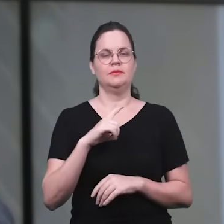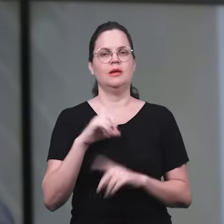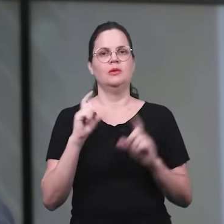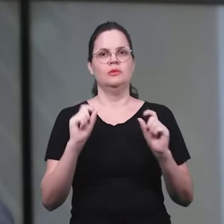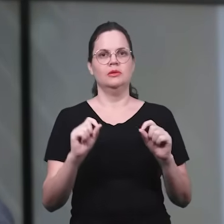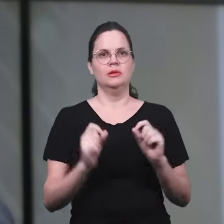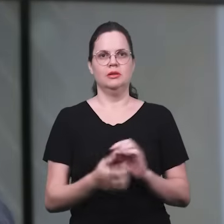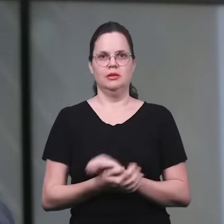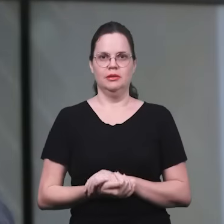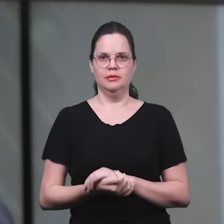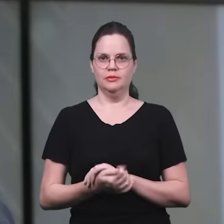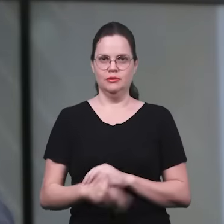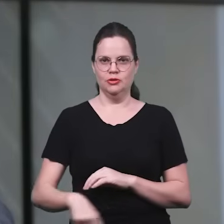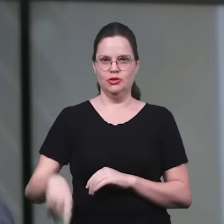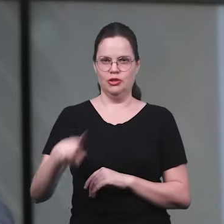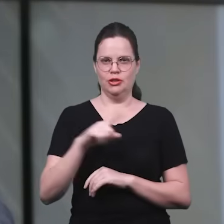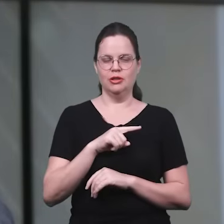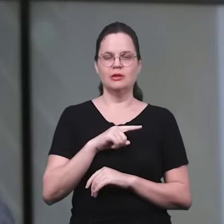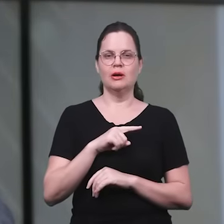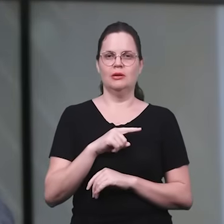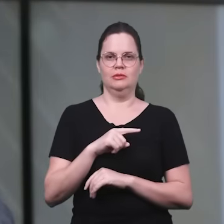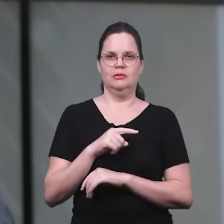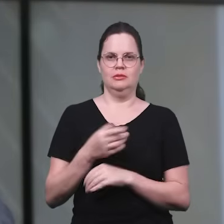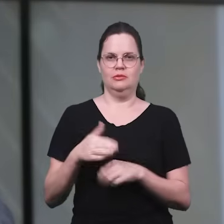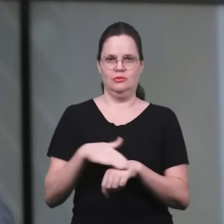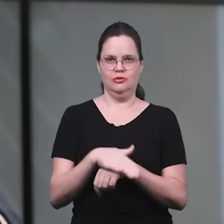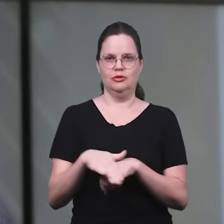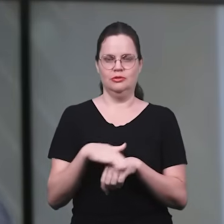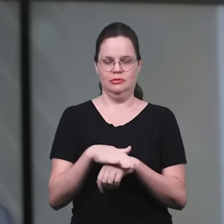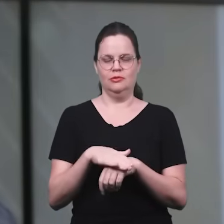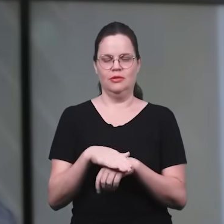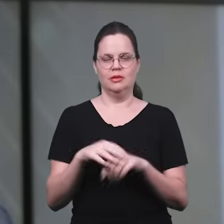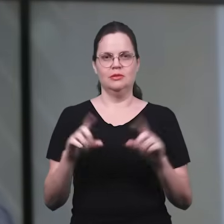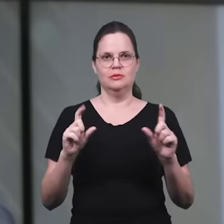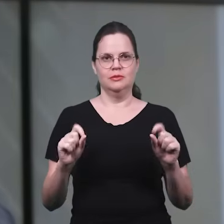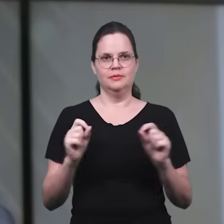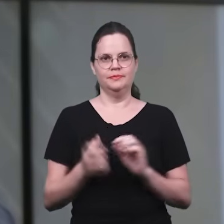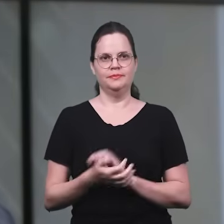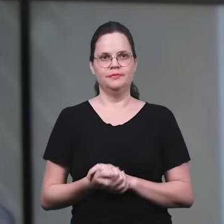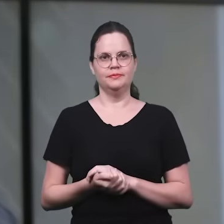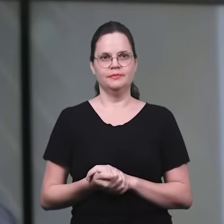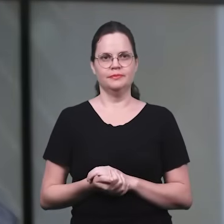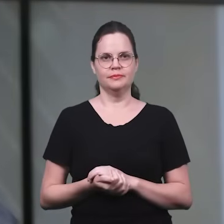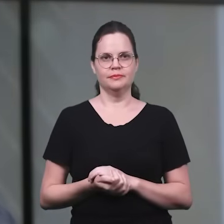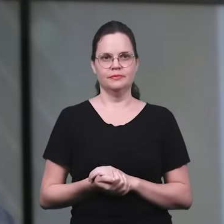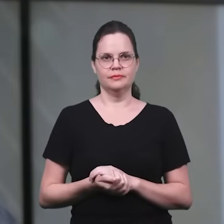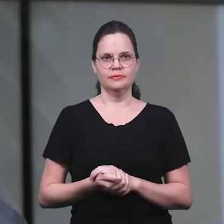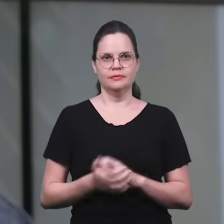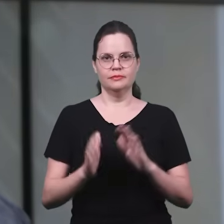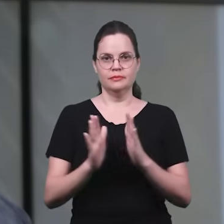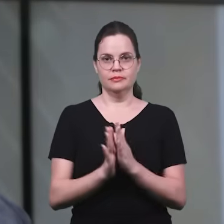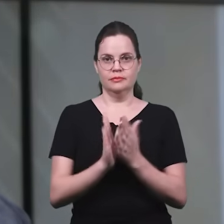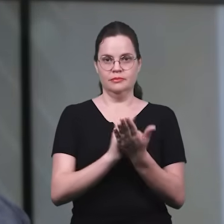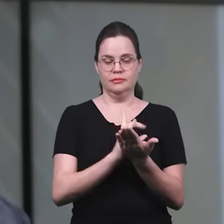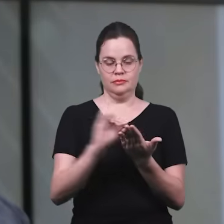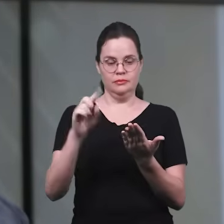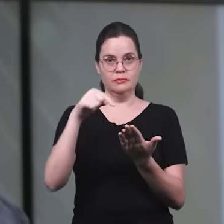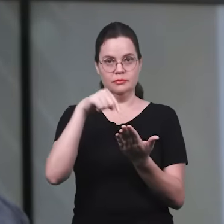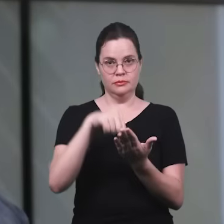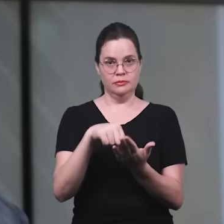questão, que é o que nós estamos tratando aqui, né? Porque a Bíblia, ela contém um